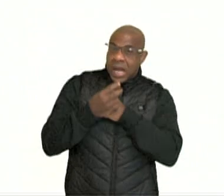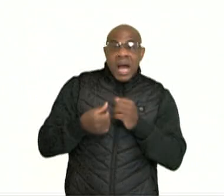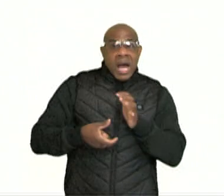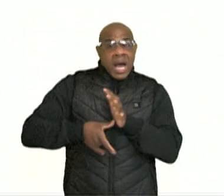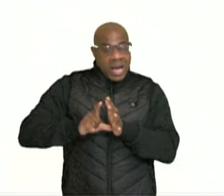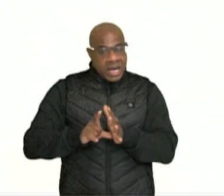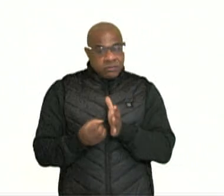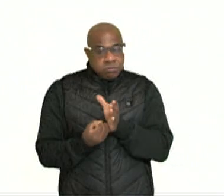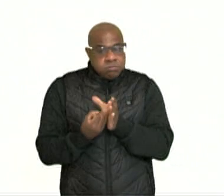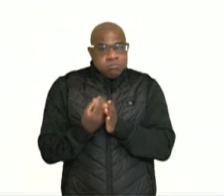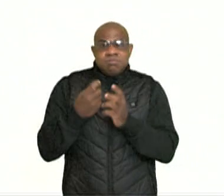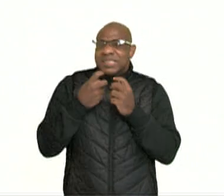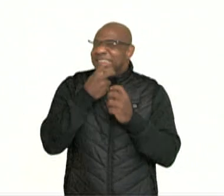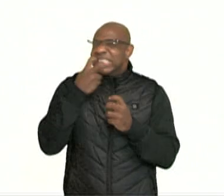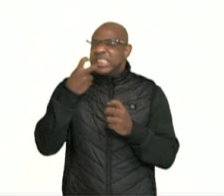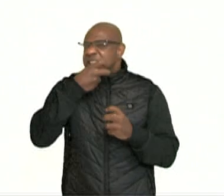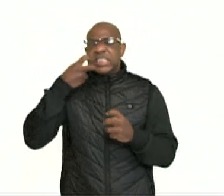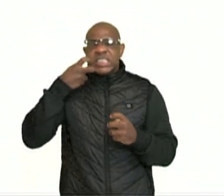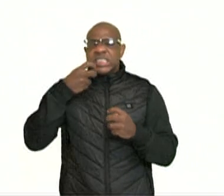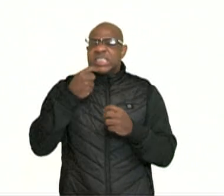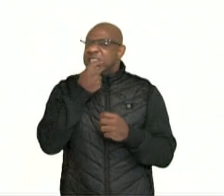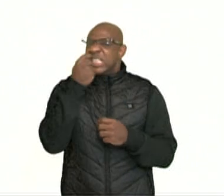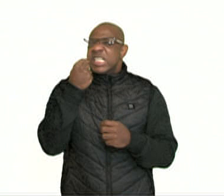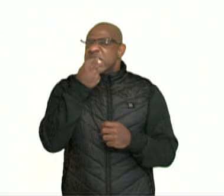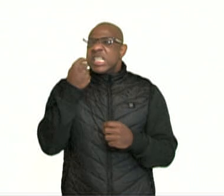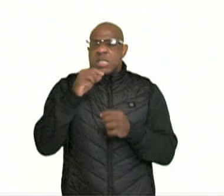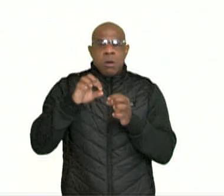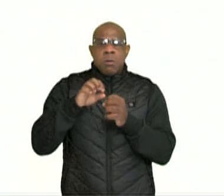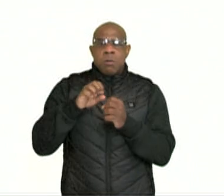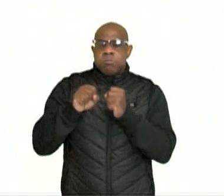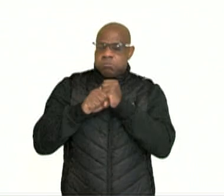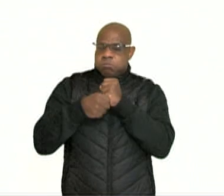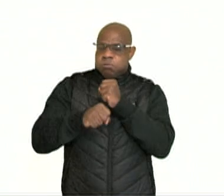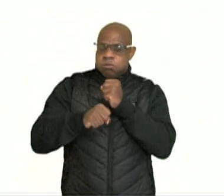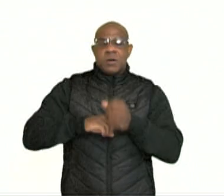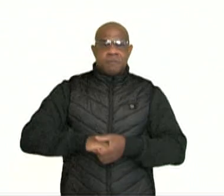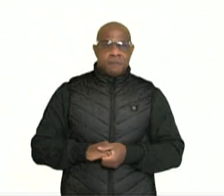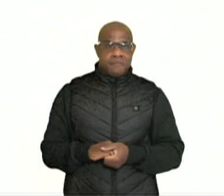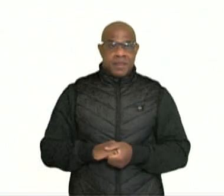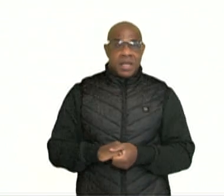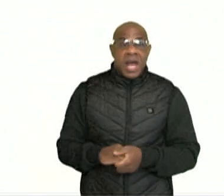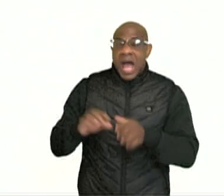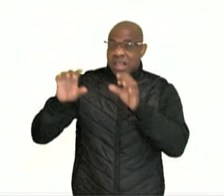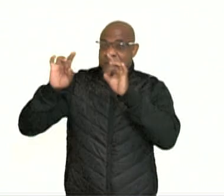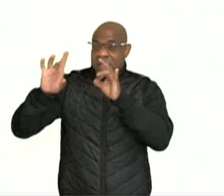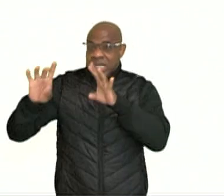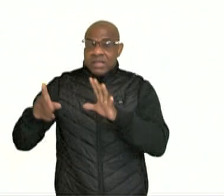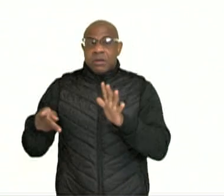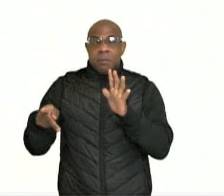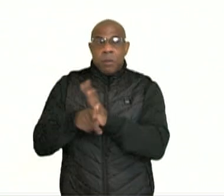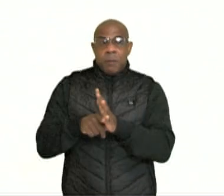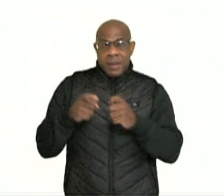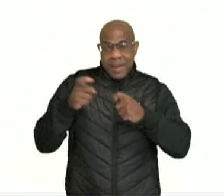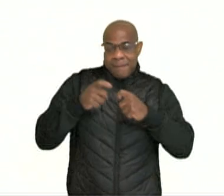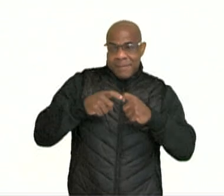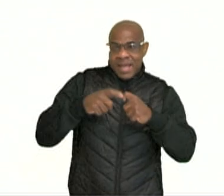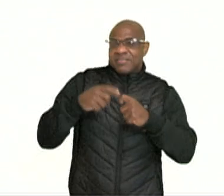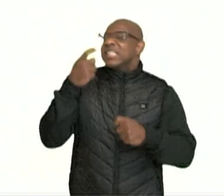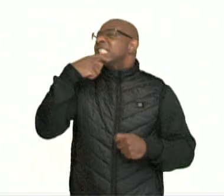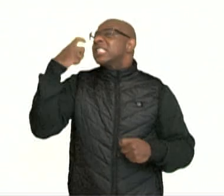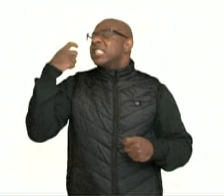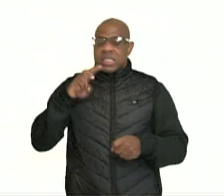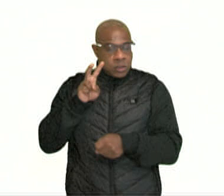Inês Virginia Zampieri Boff, especialista em ortodontia, que é a correção dos dentes